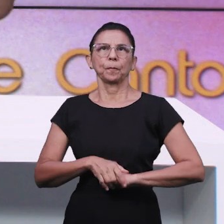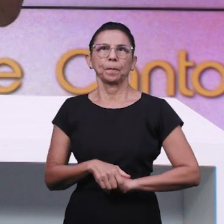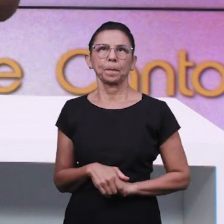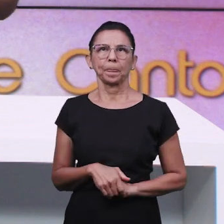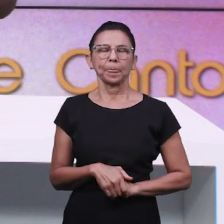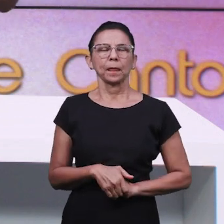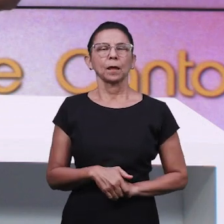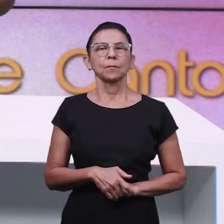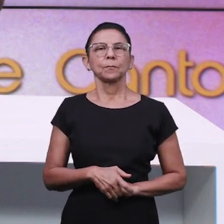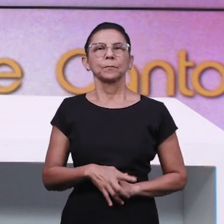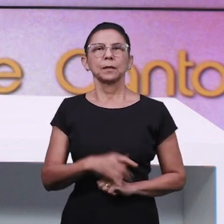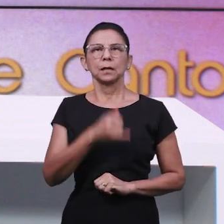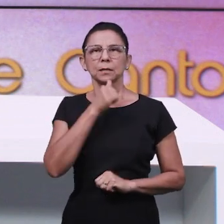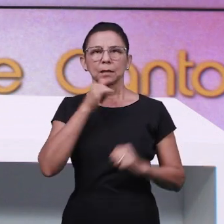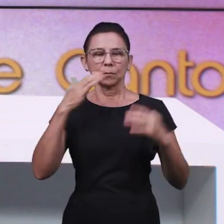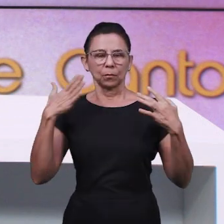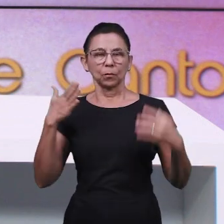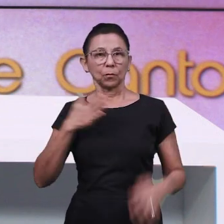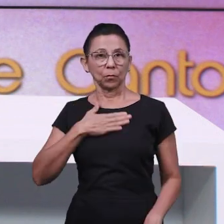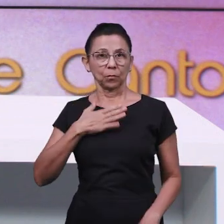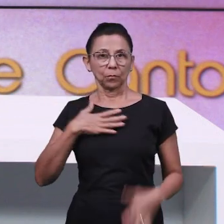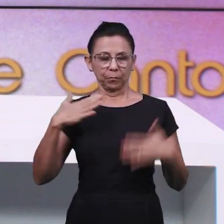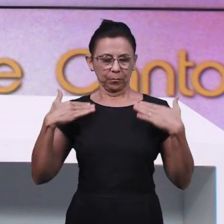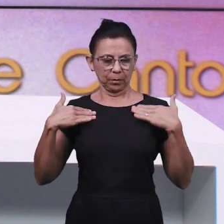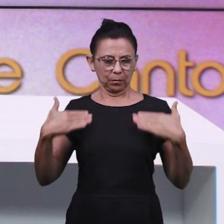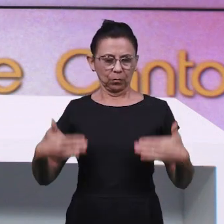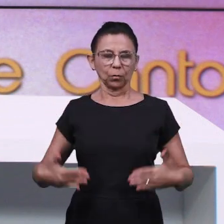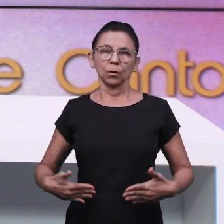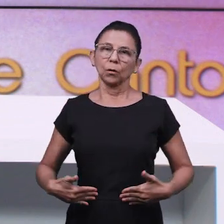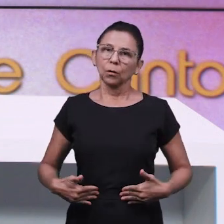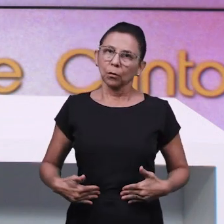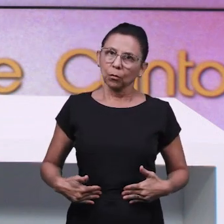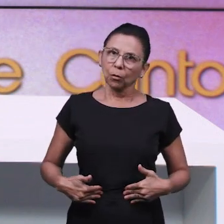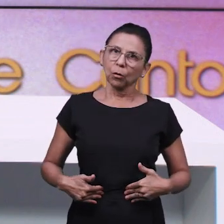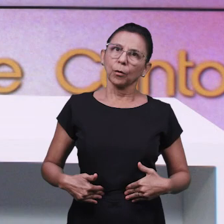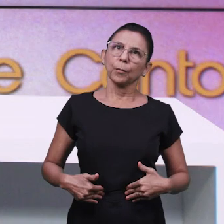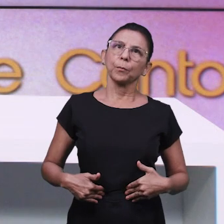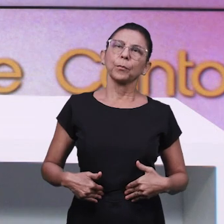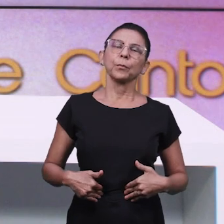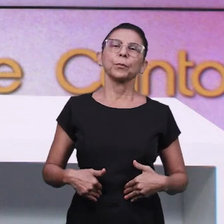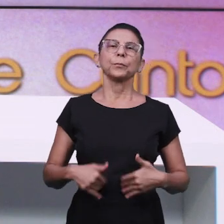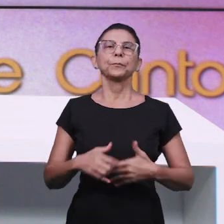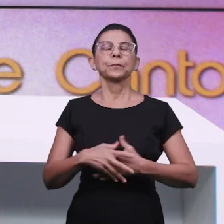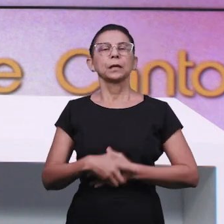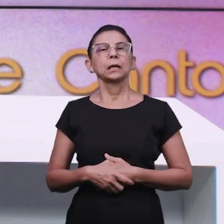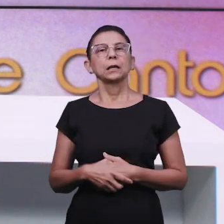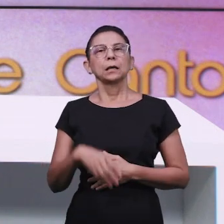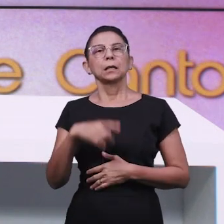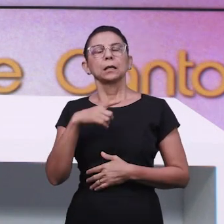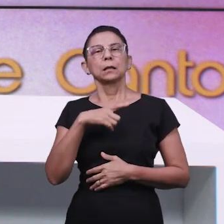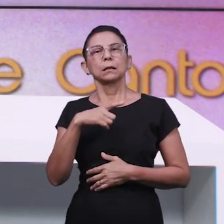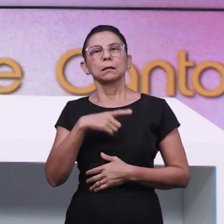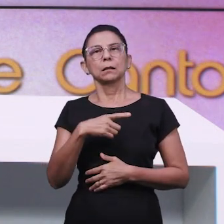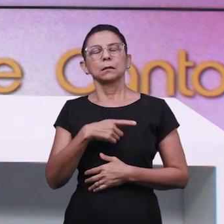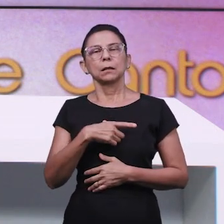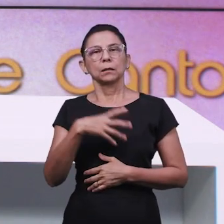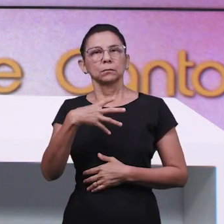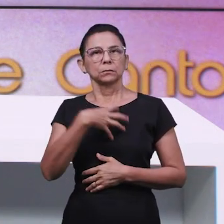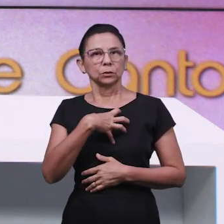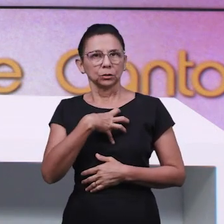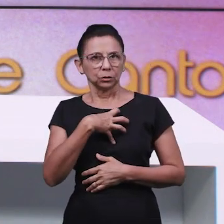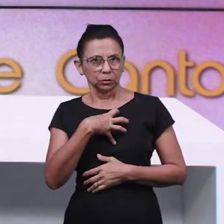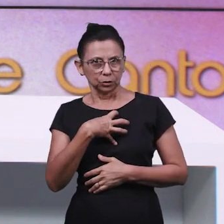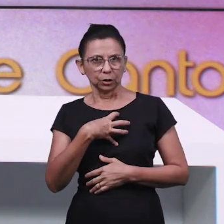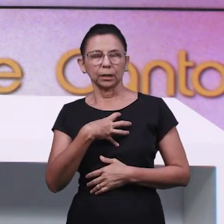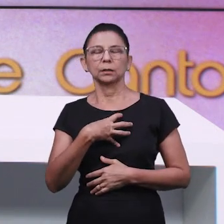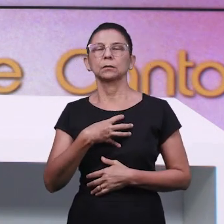O meu corpo me dá uma forma de trato vocal, me dá uma configuração, e essa